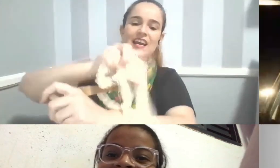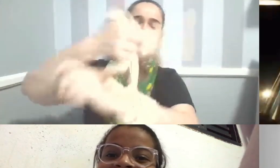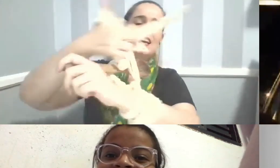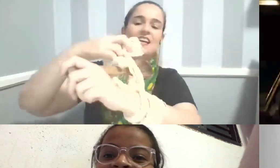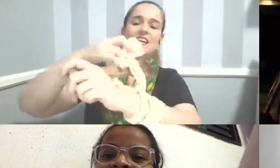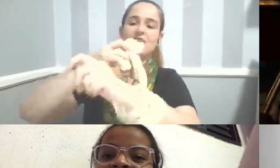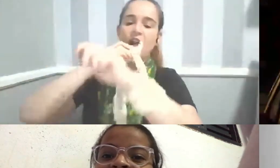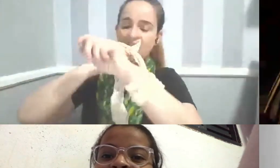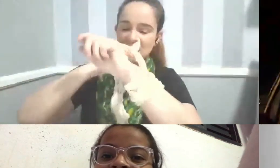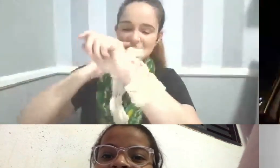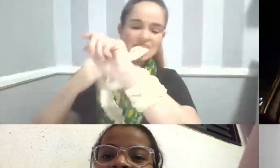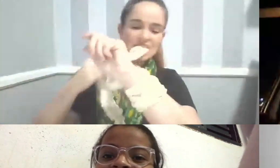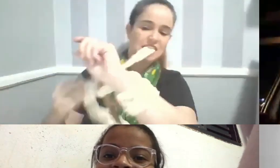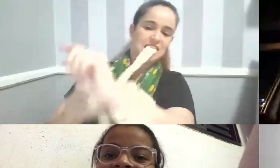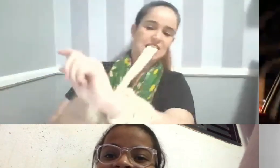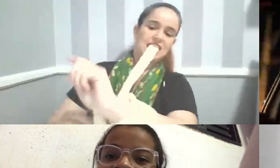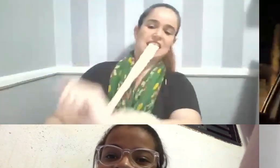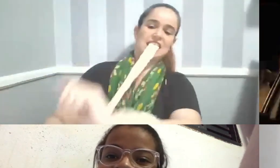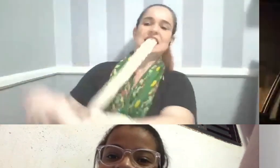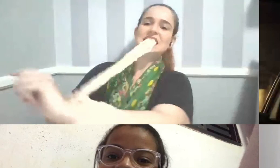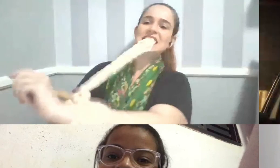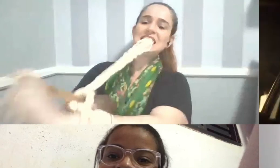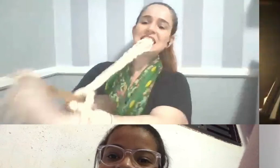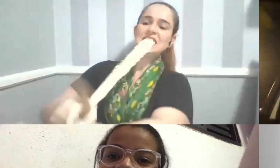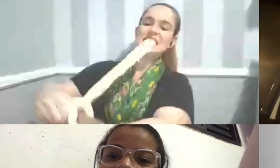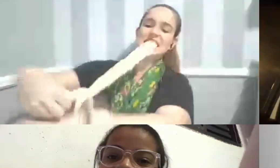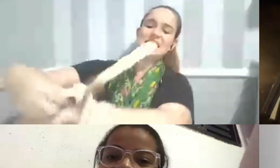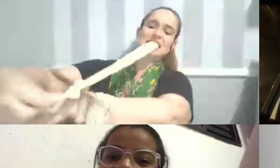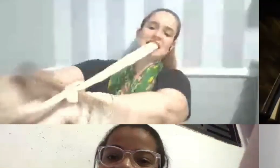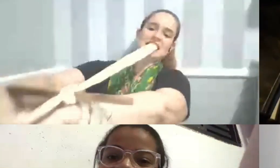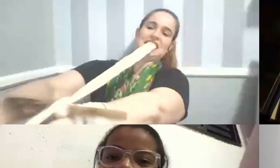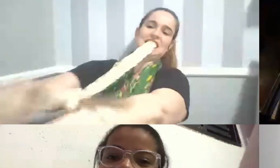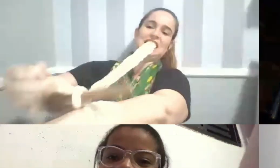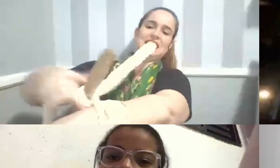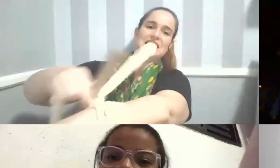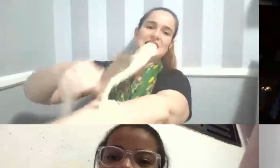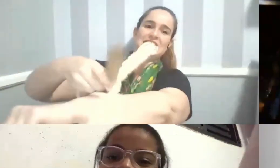Quê? Agora eu quero ver para dar nó. Antes você vira.